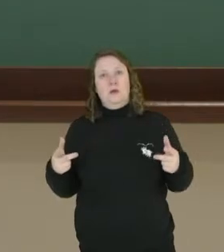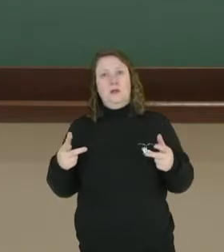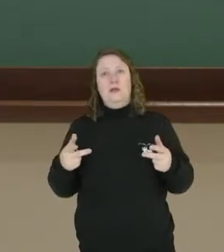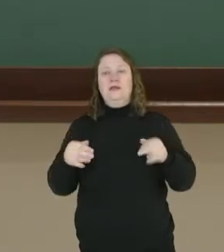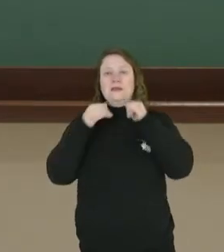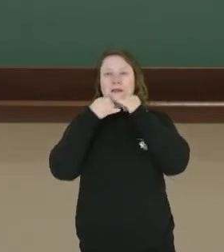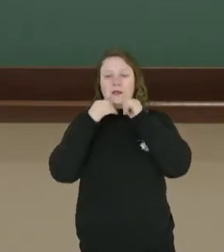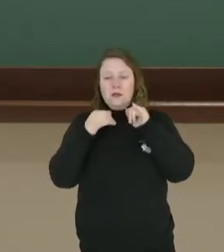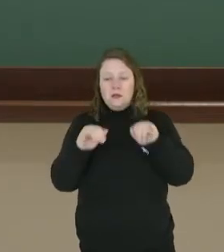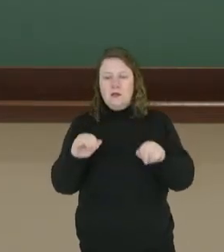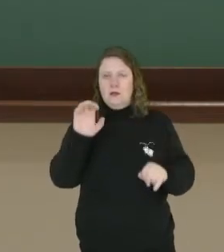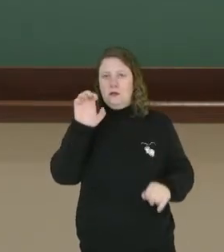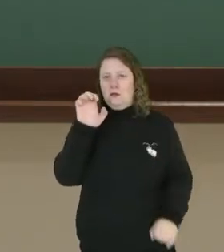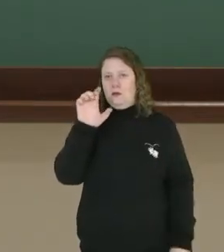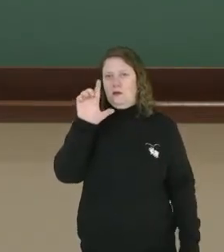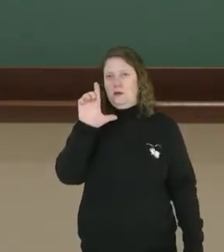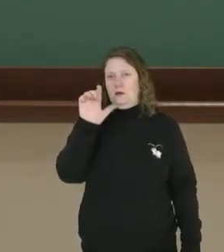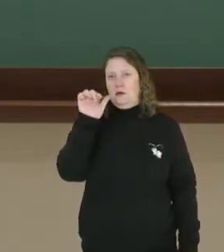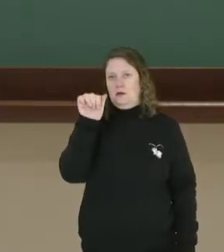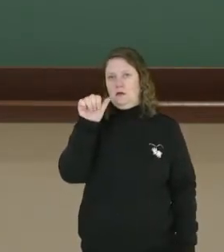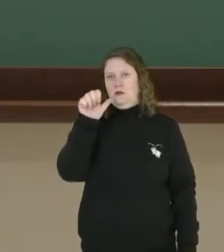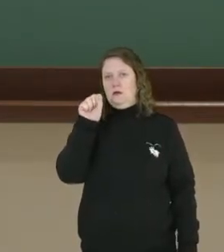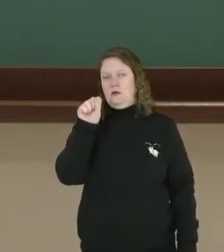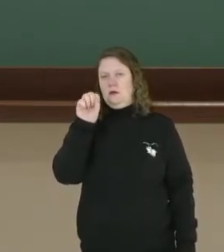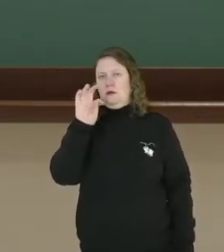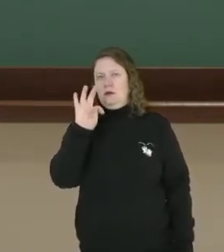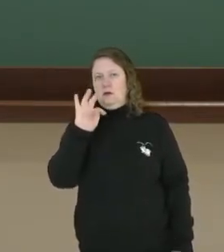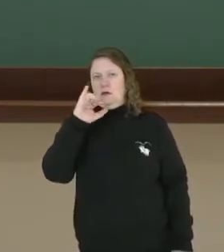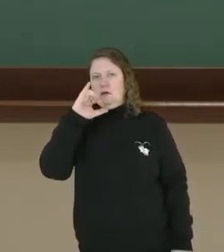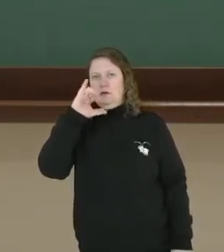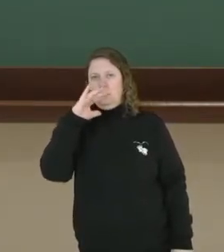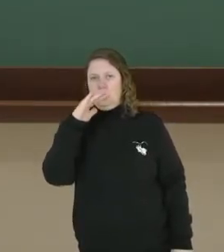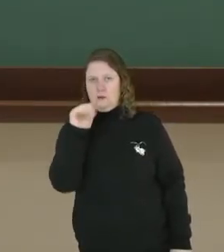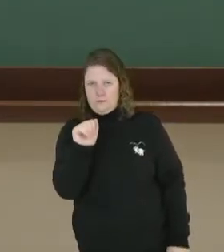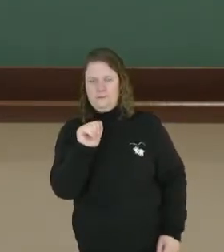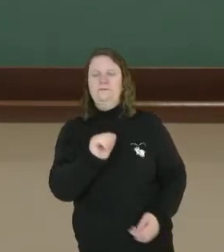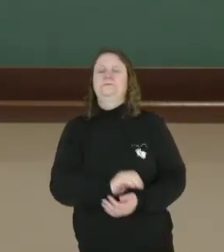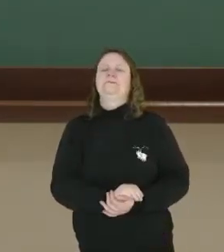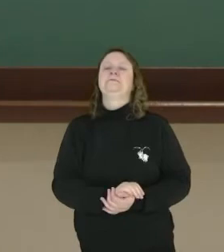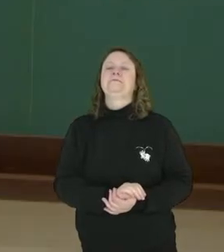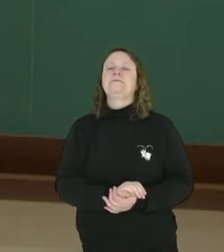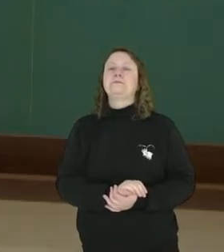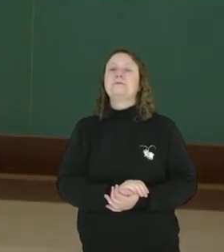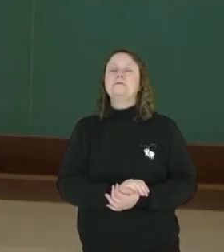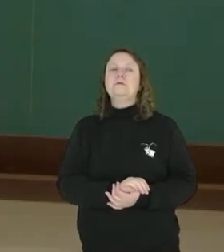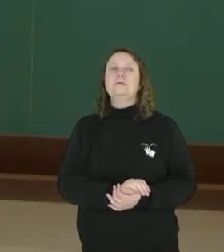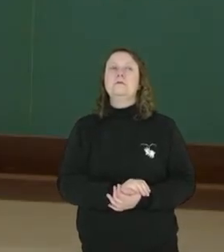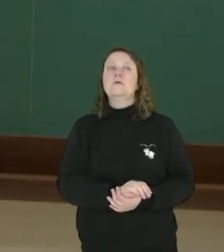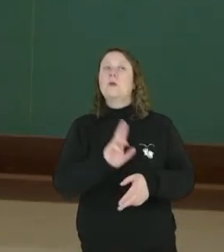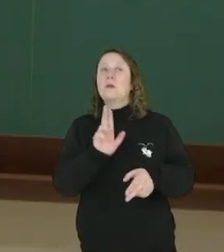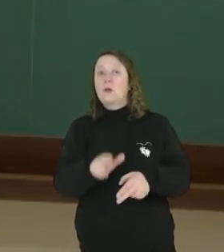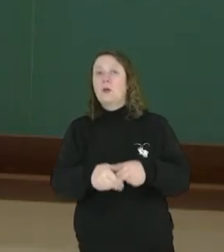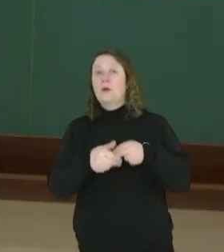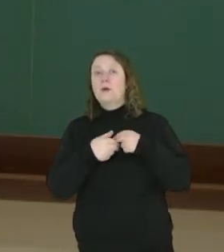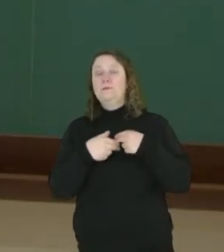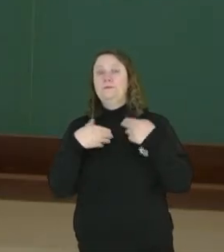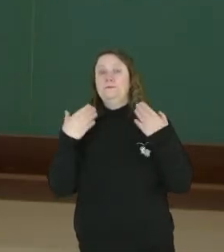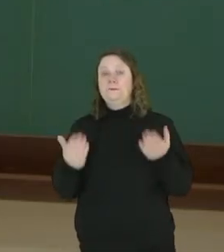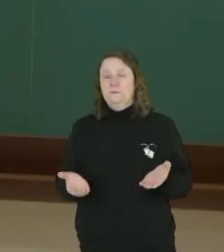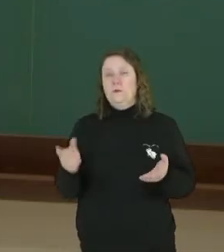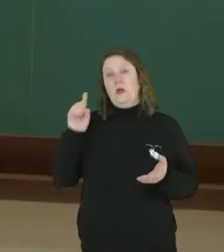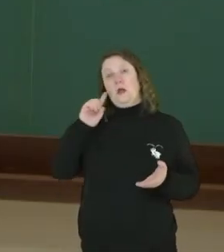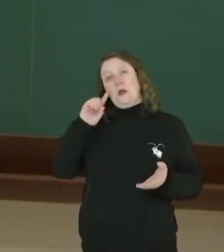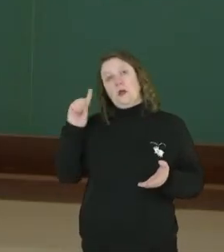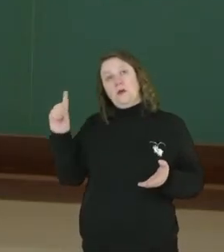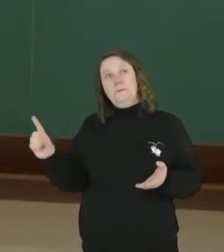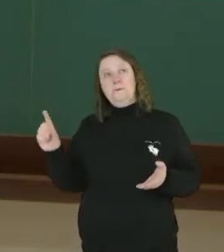Então, elástica, principalmente molas e elásticos é a aplicação mais básica de todas. Então, por esse motivo, eu vou dizer que neste caso